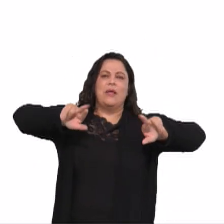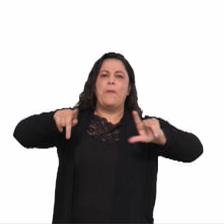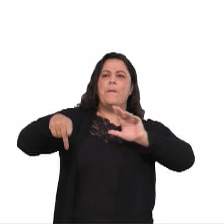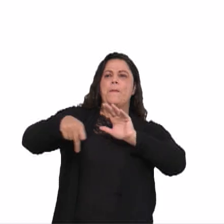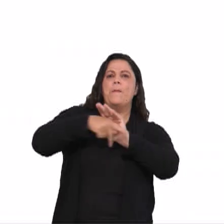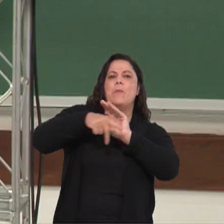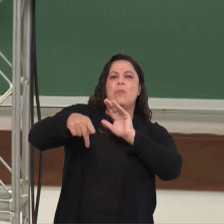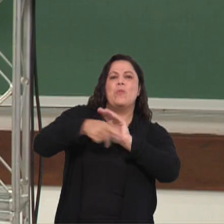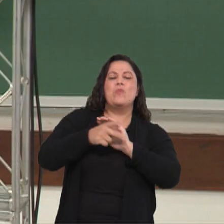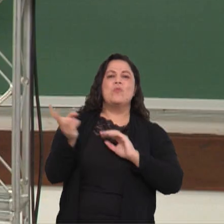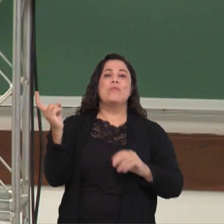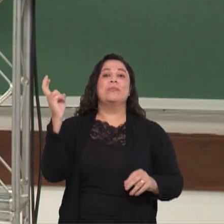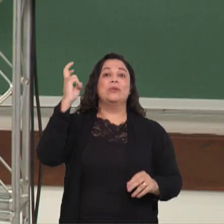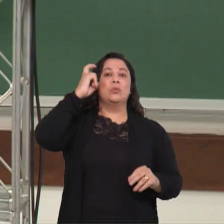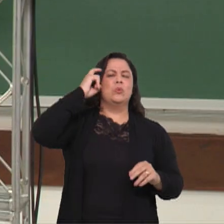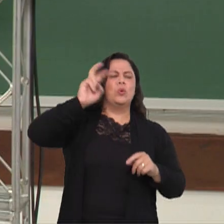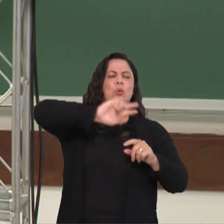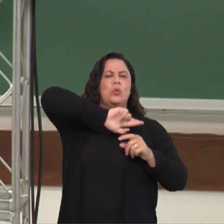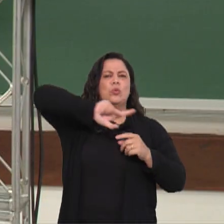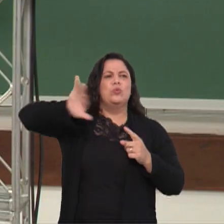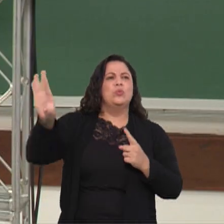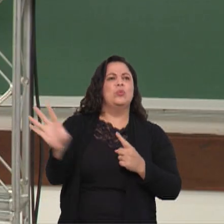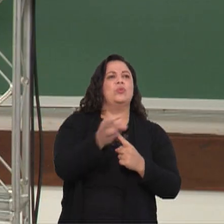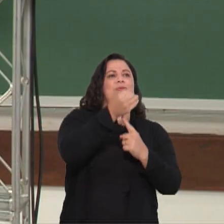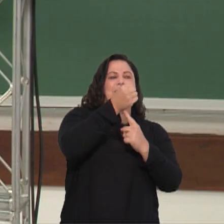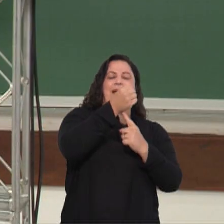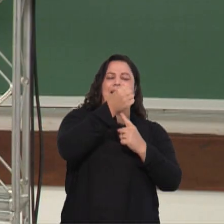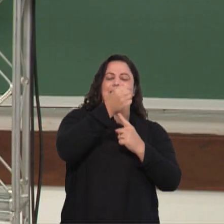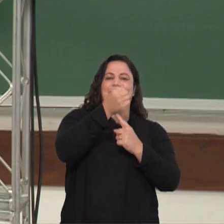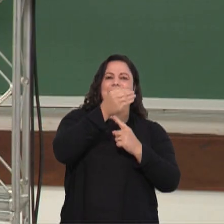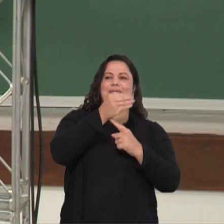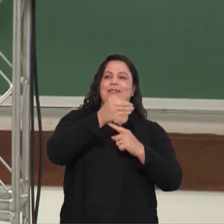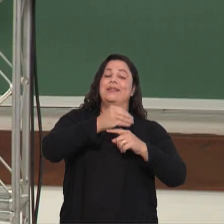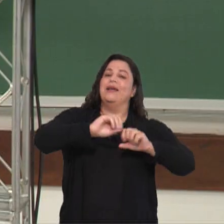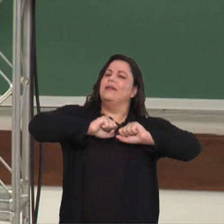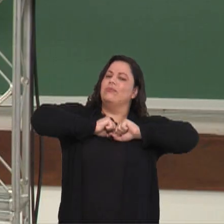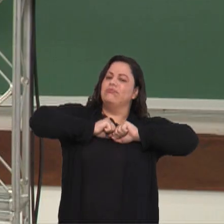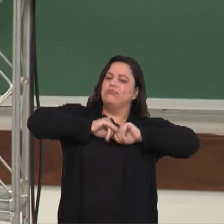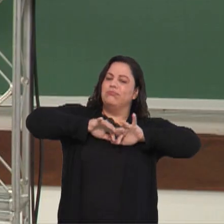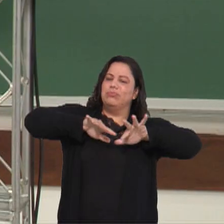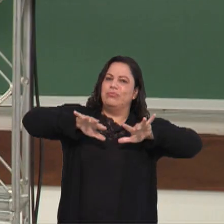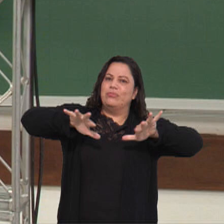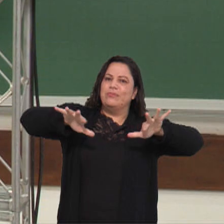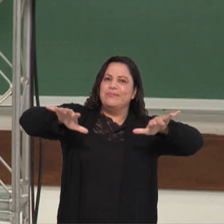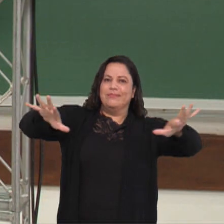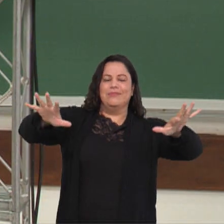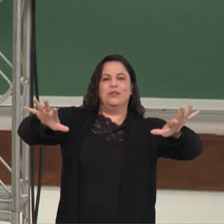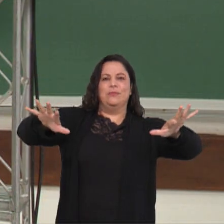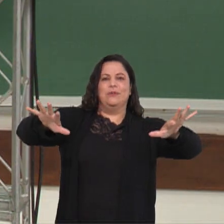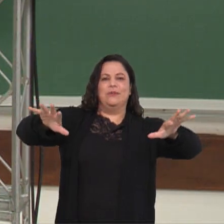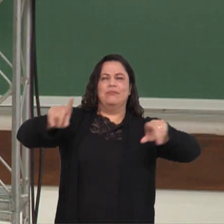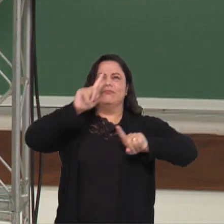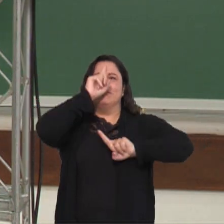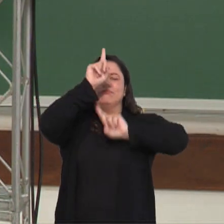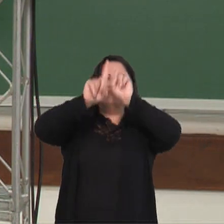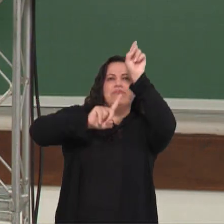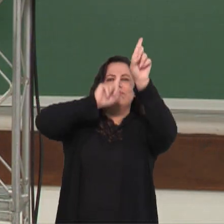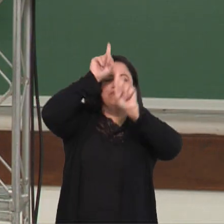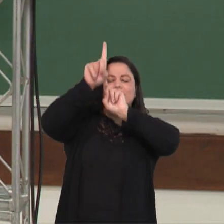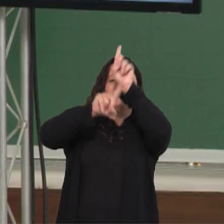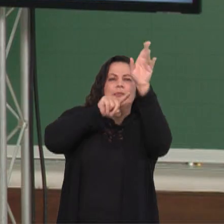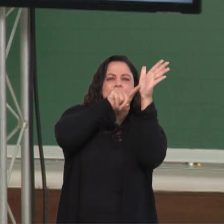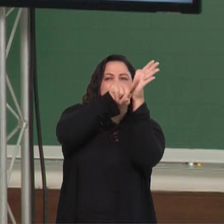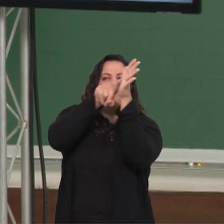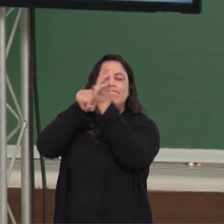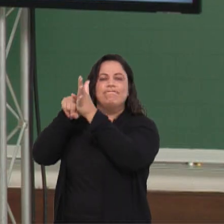foram responsáveis pela difusão de ideais científicos e filosóficos da época, tá? Então eu trouxe